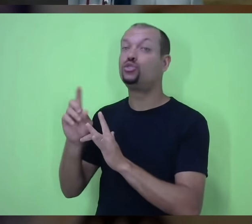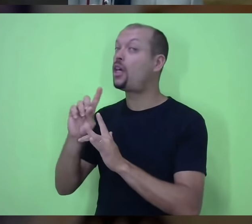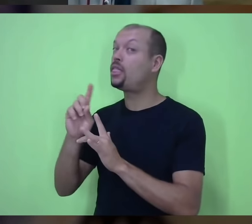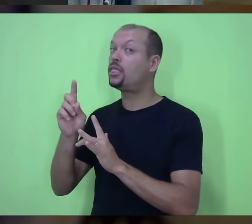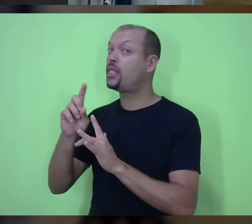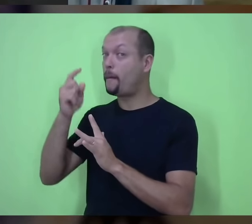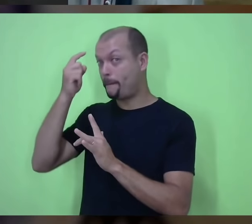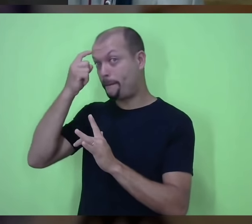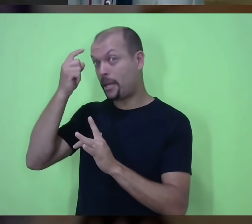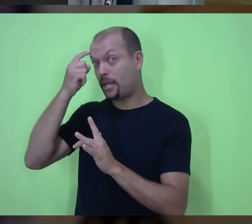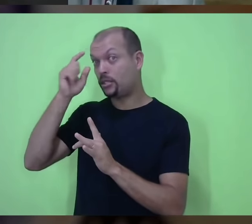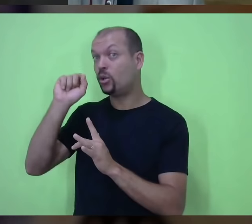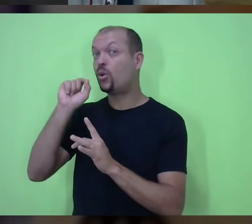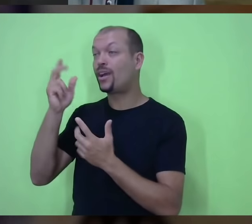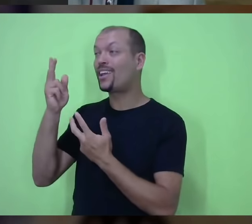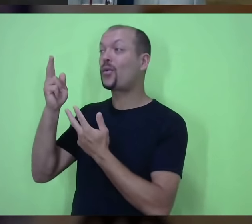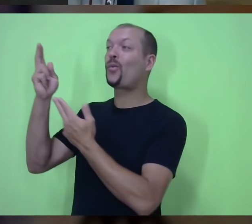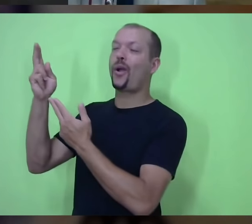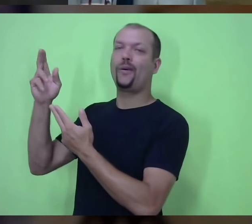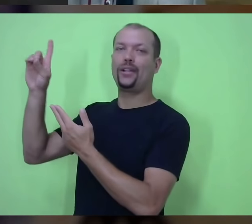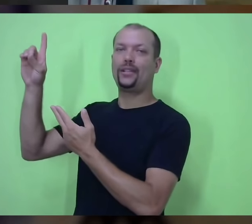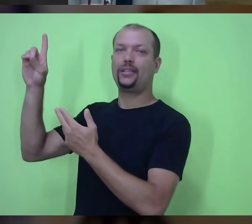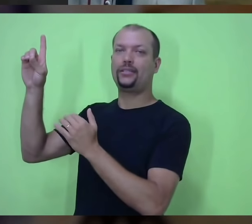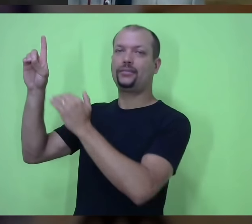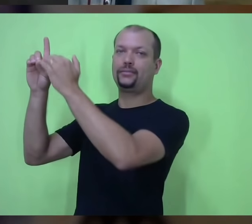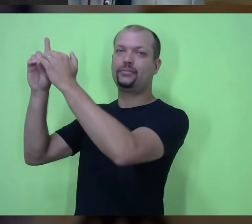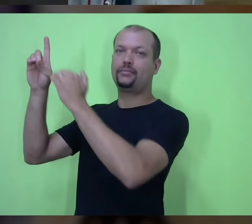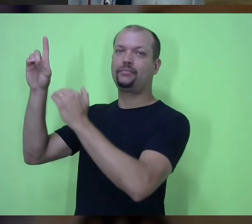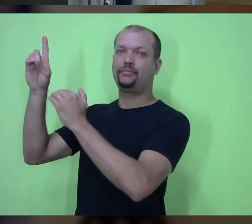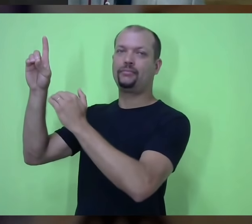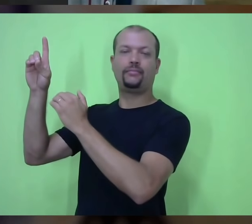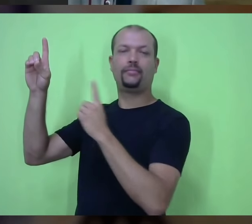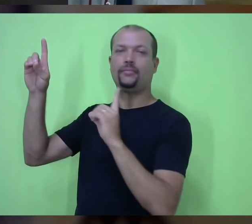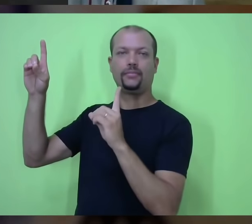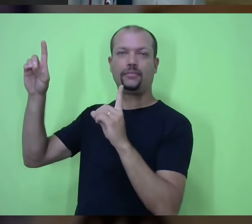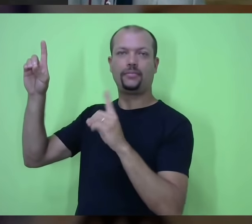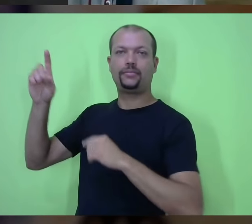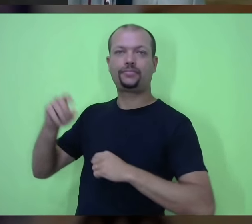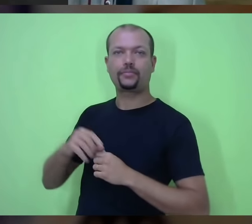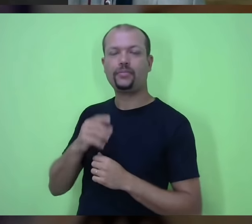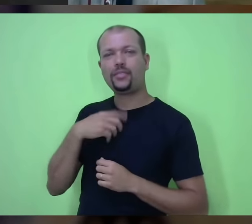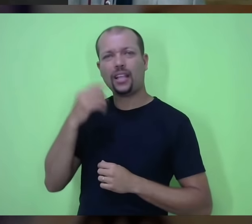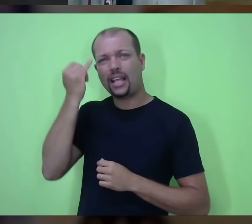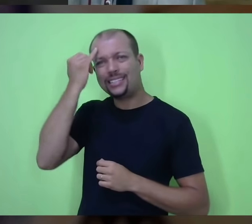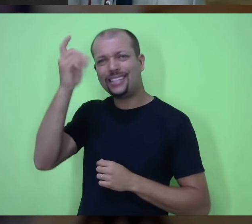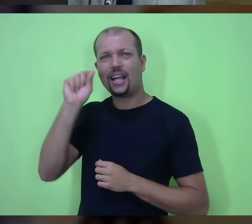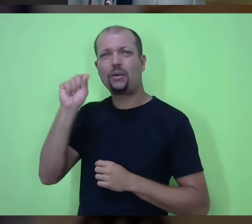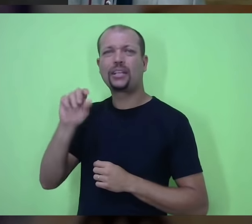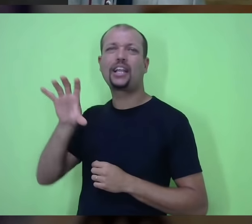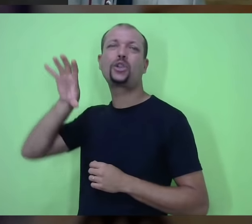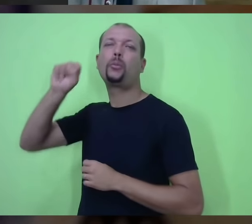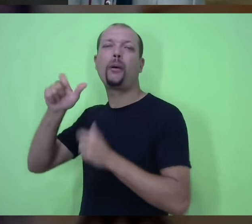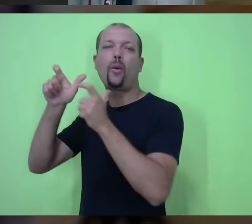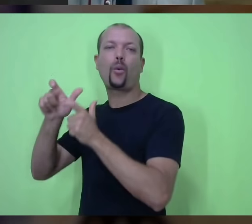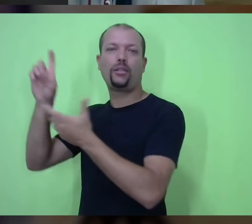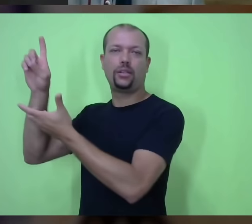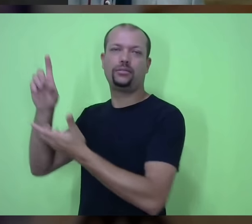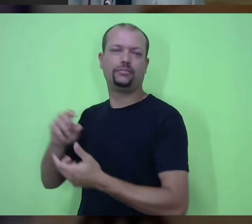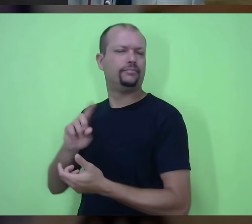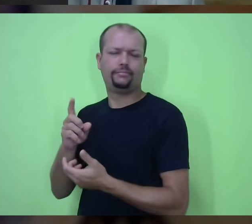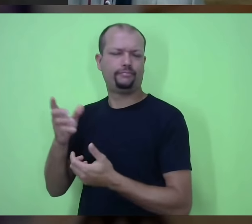não levou em conta ser igual a Deus. Então, ele desconsiderou, não é? Essa ideia de ser igual a